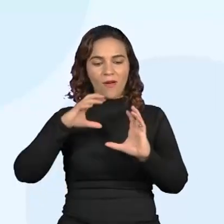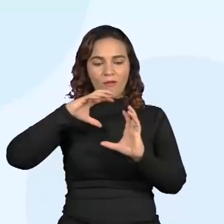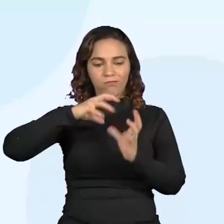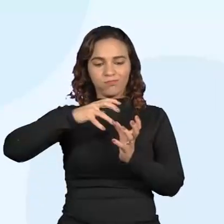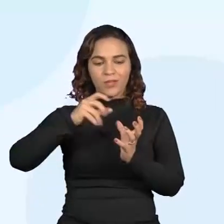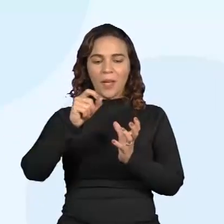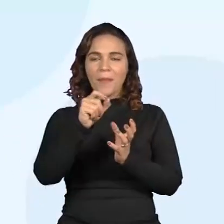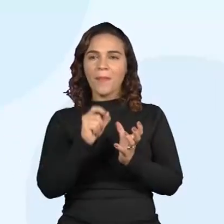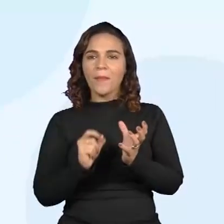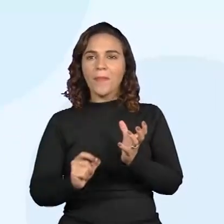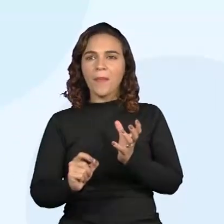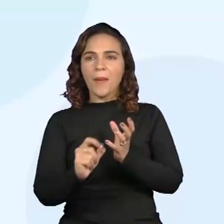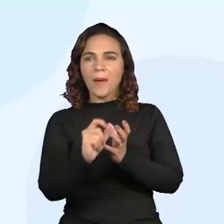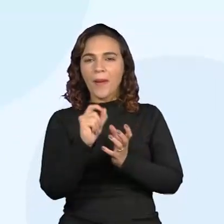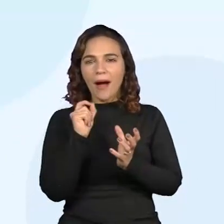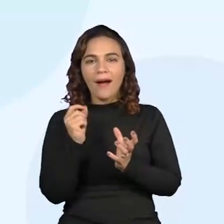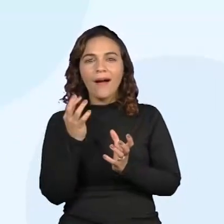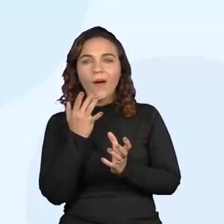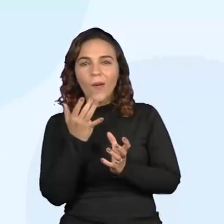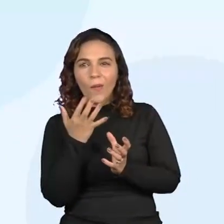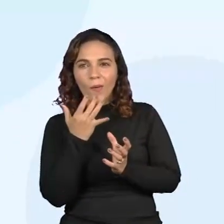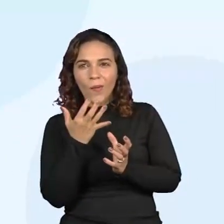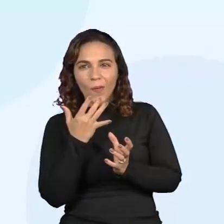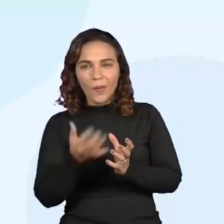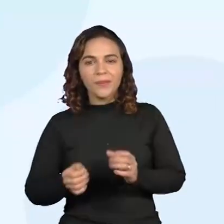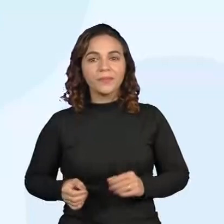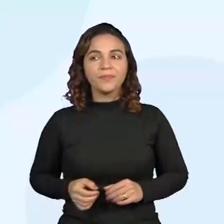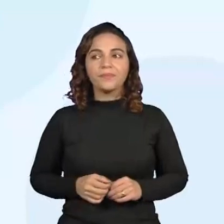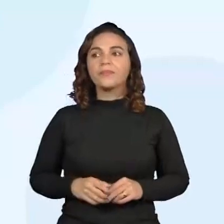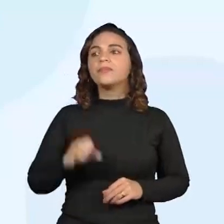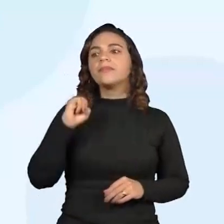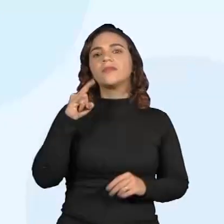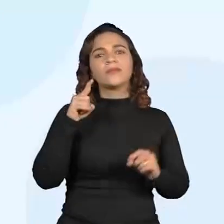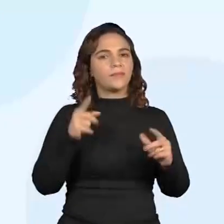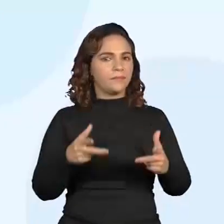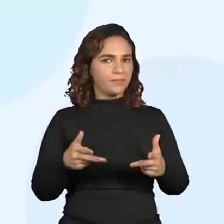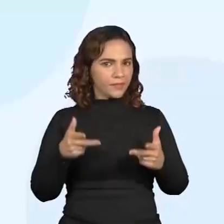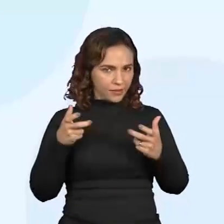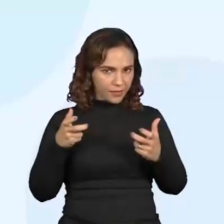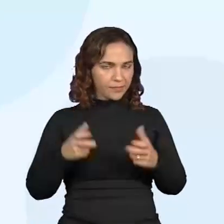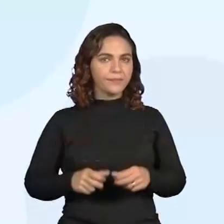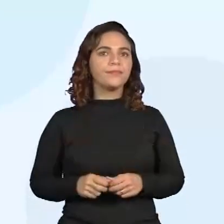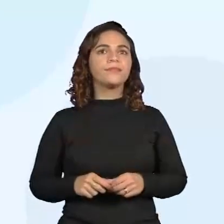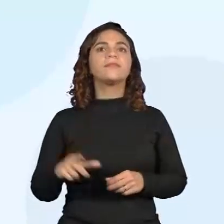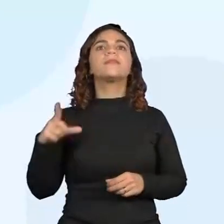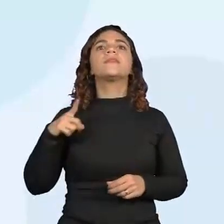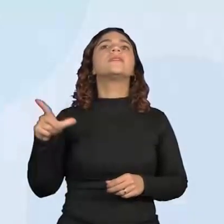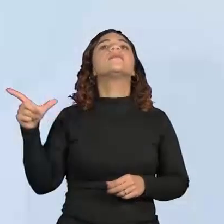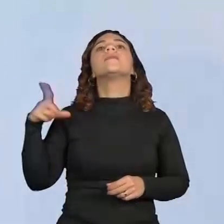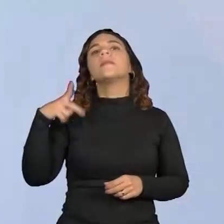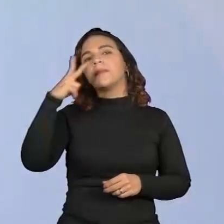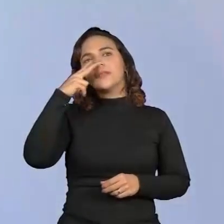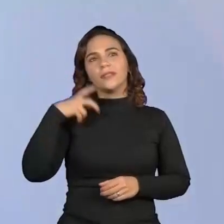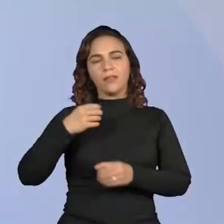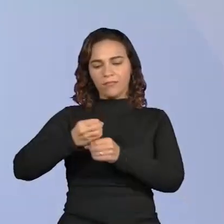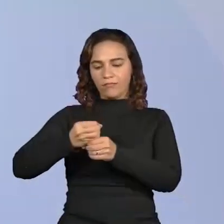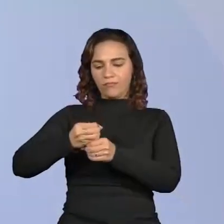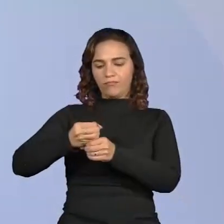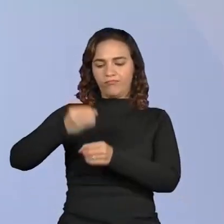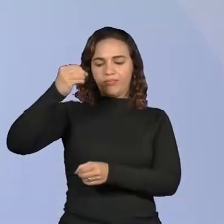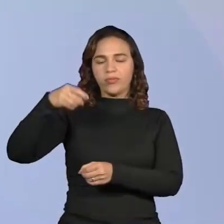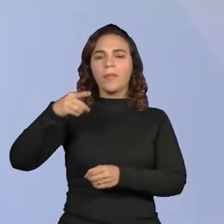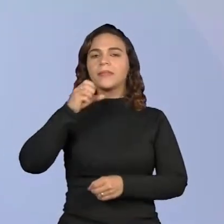coloridas. E, se vocês observarem, tem como se fossem bambus, onde se segura o